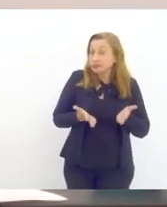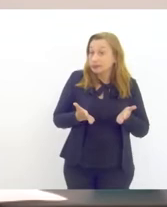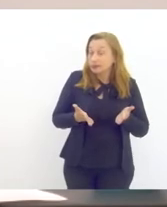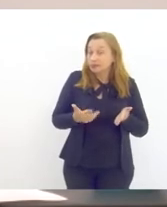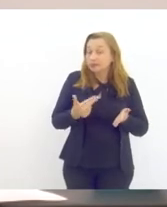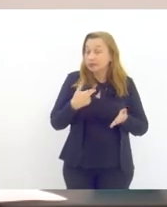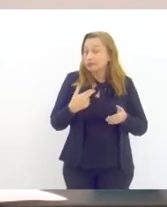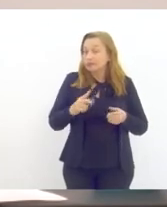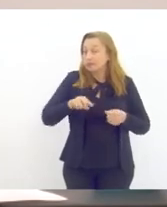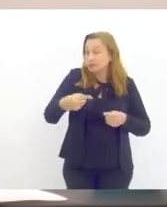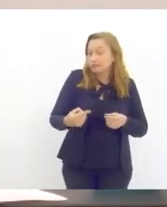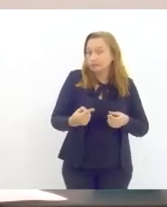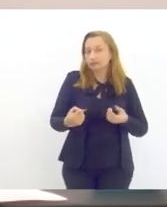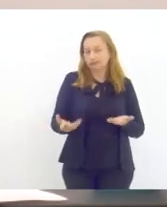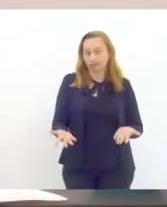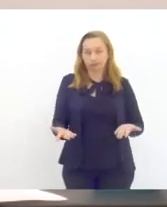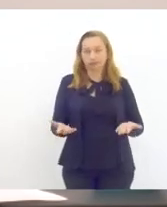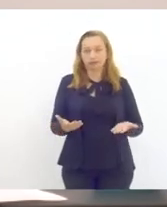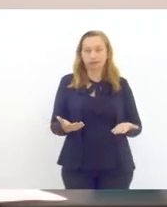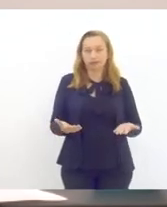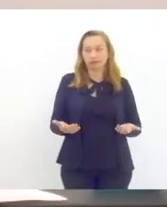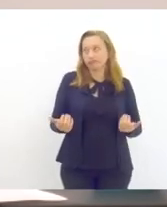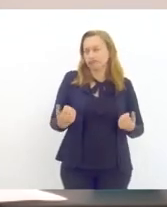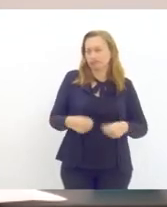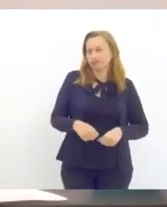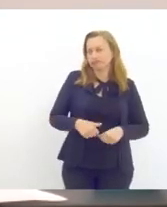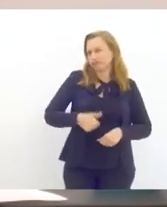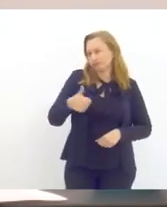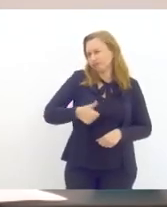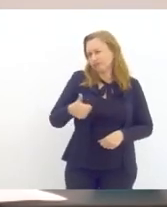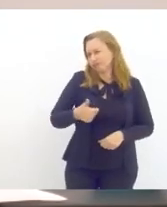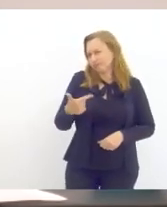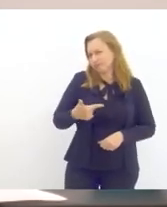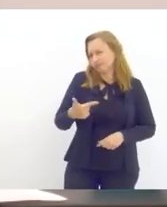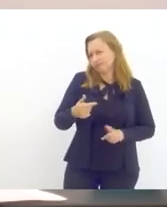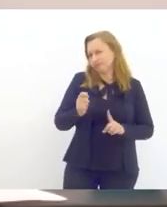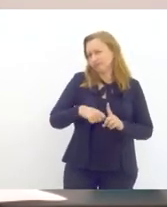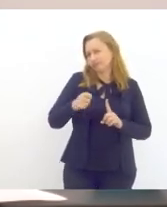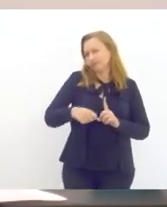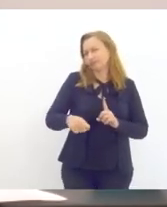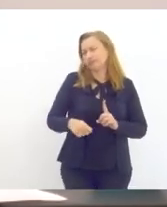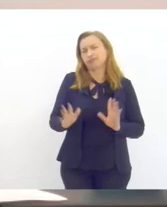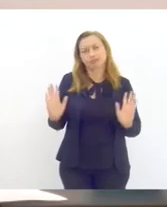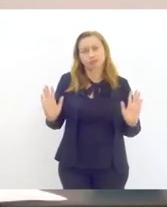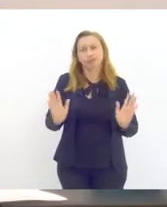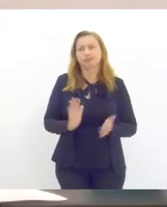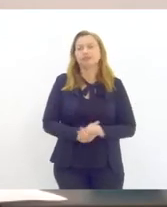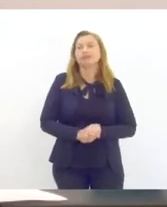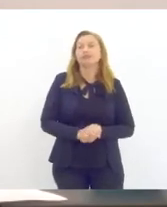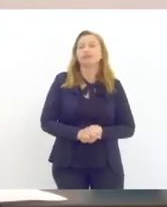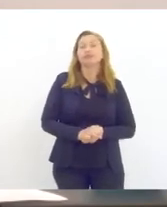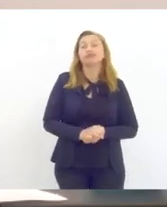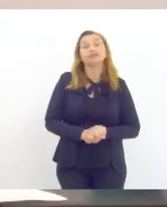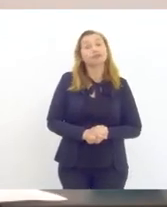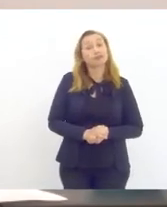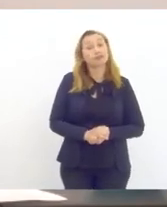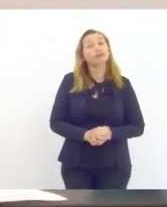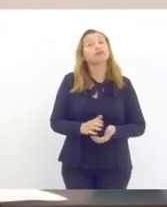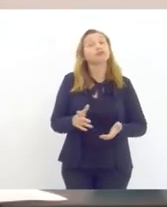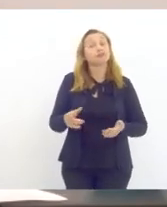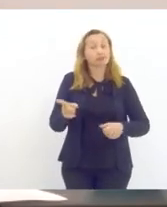disso. Né? Claro que não precisa ser no primeiro, segundo semestre, pode ser no segundo semestre. Havendo tempo